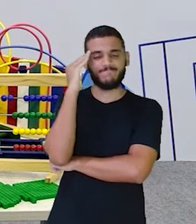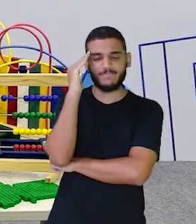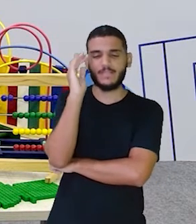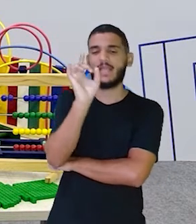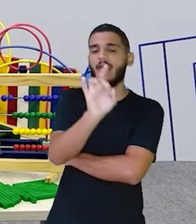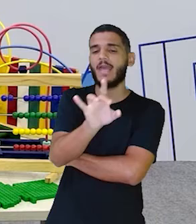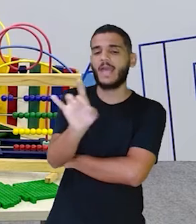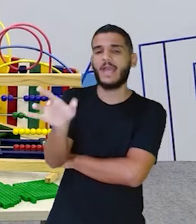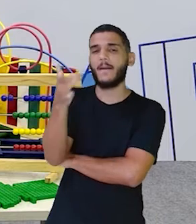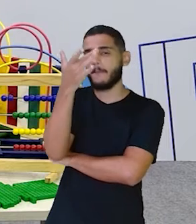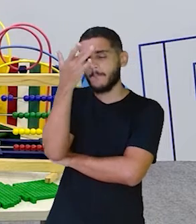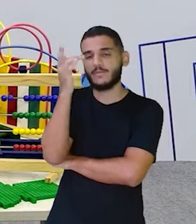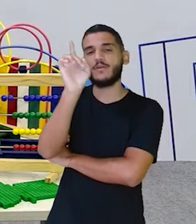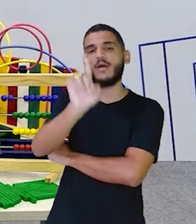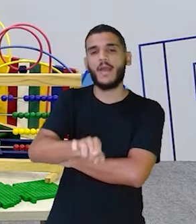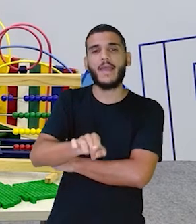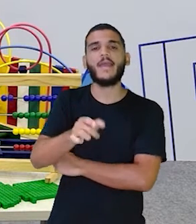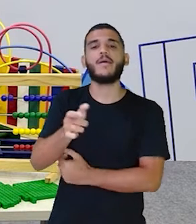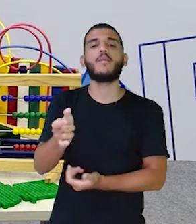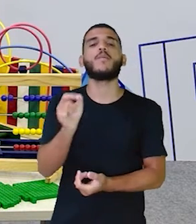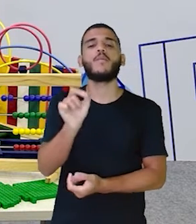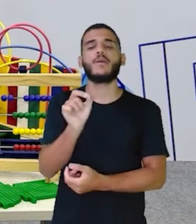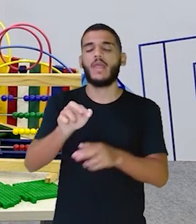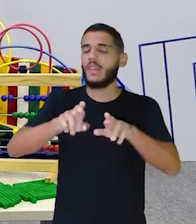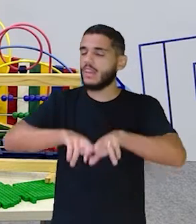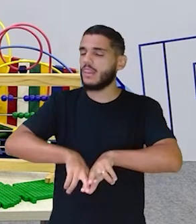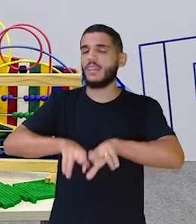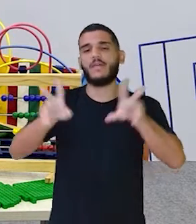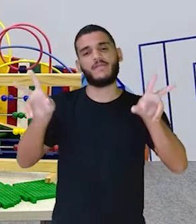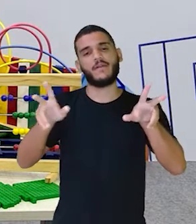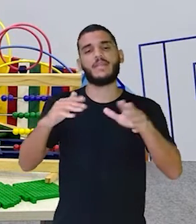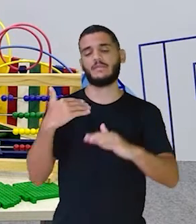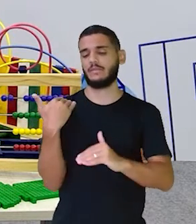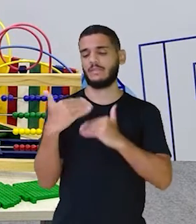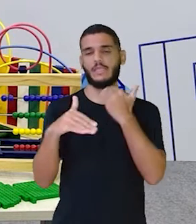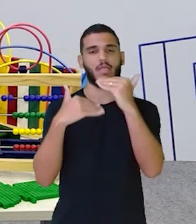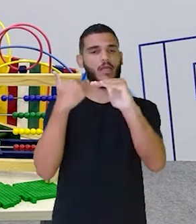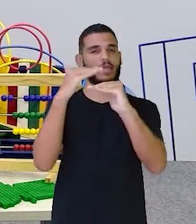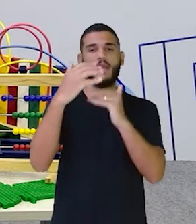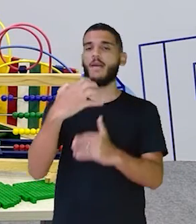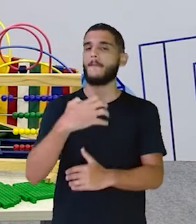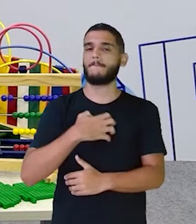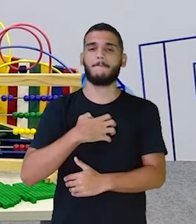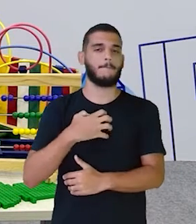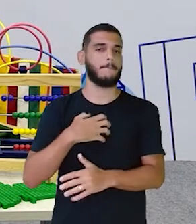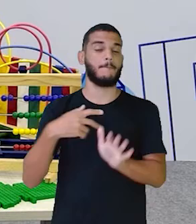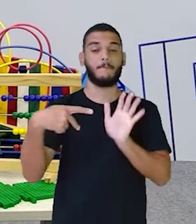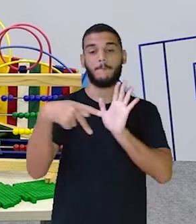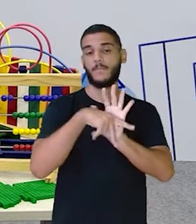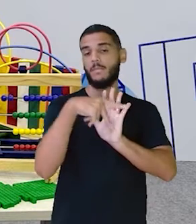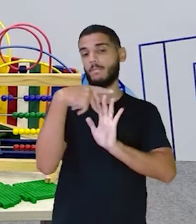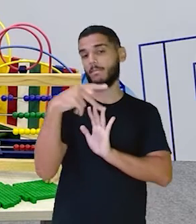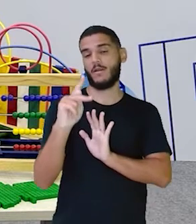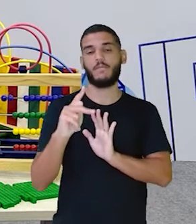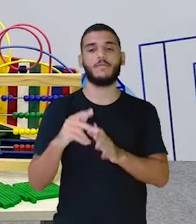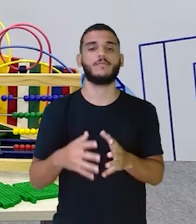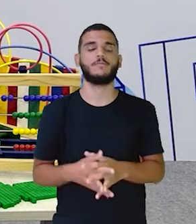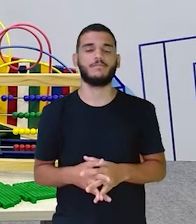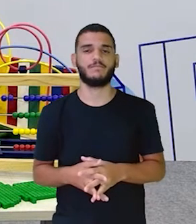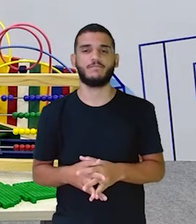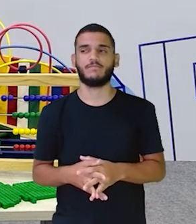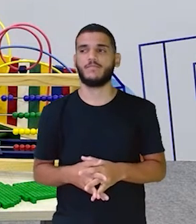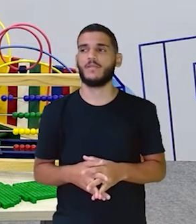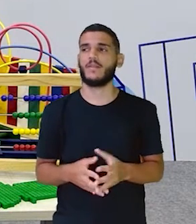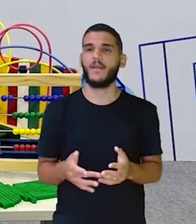é único, que cada um vai desenvolver a sua maneira, ao seu tempo. Tem uns que